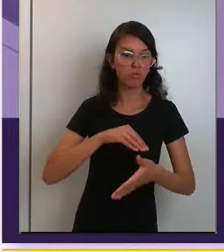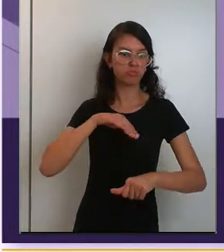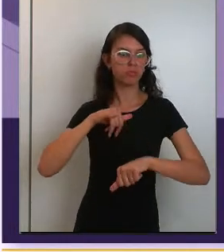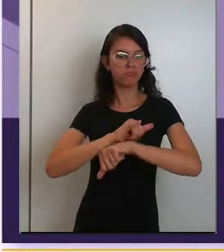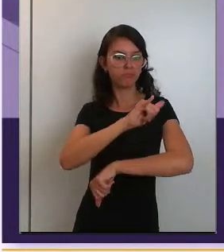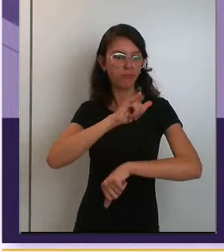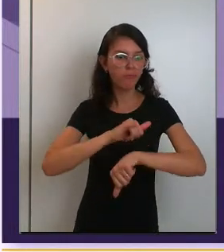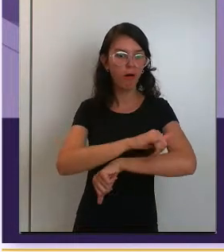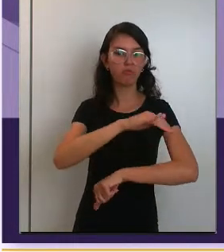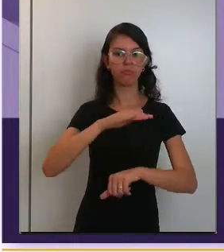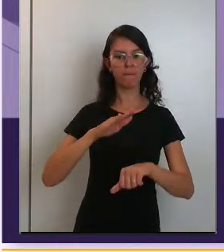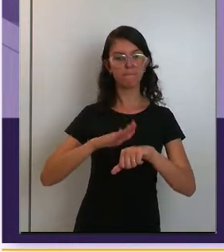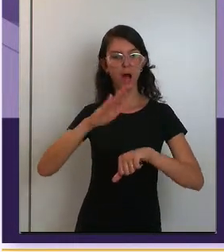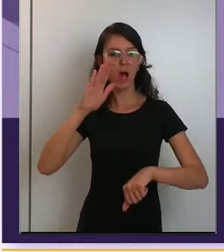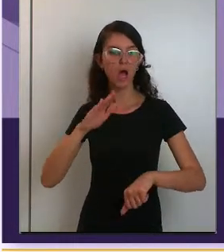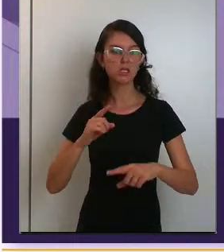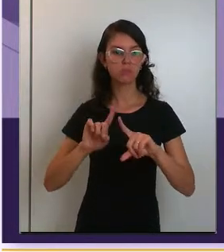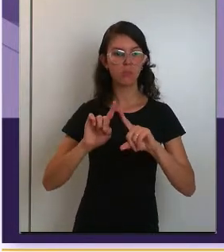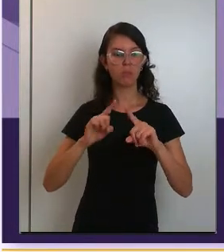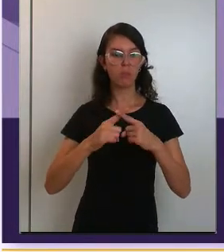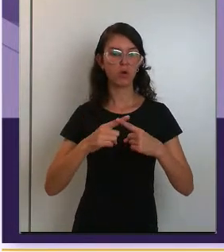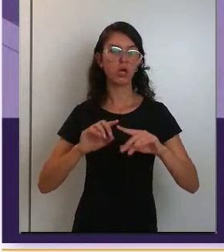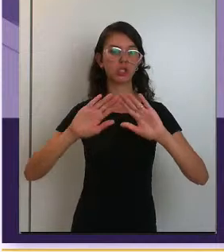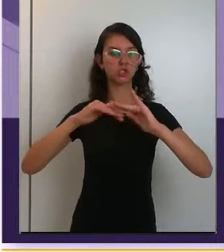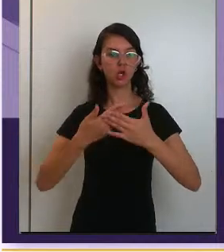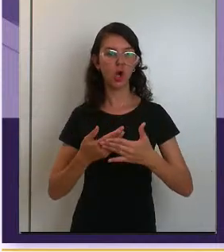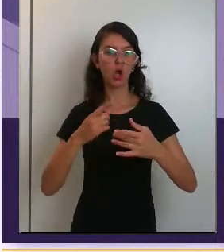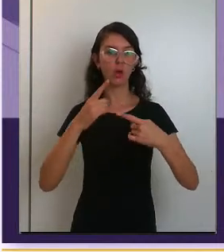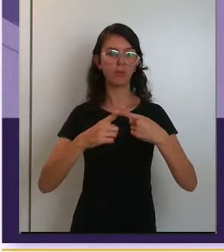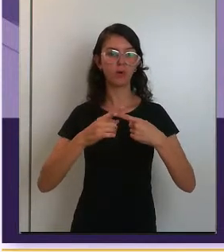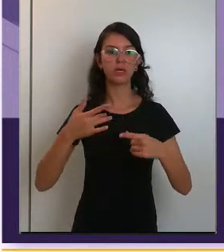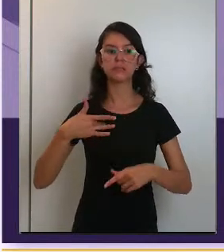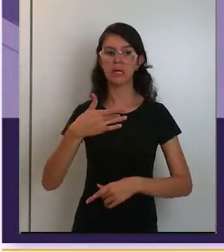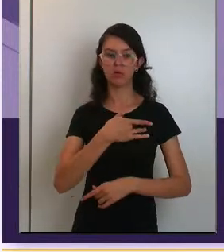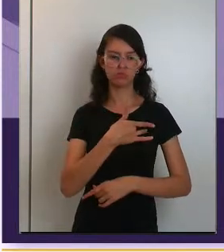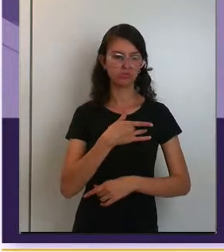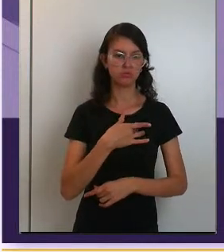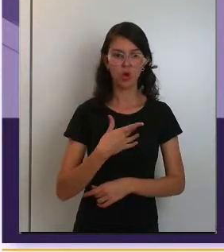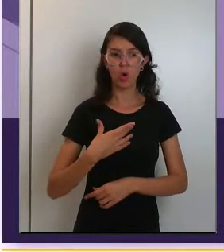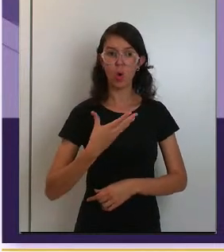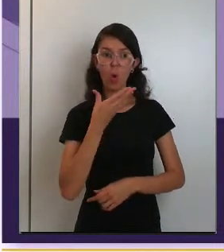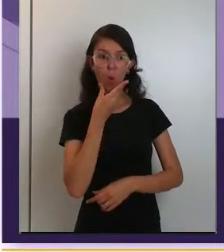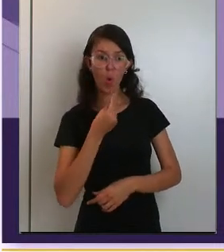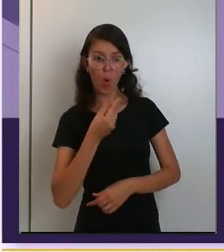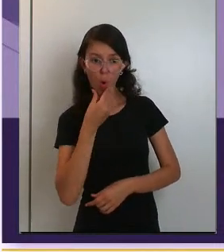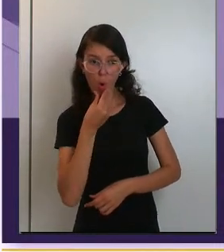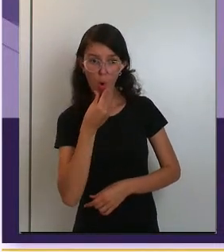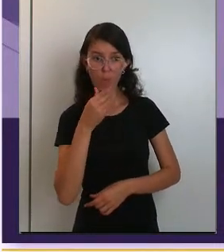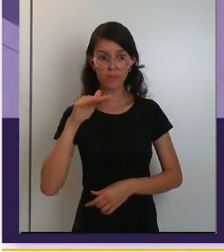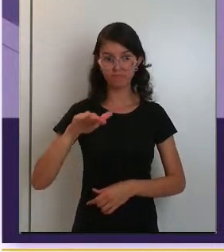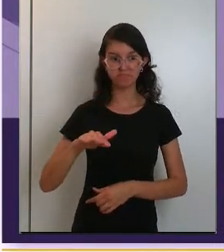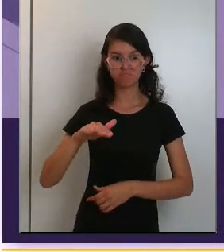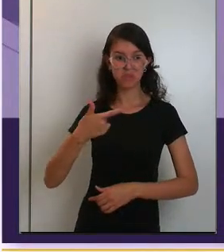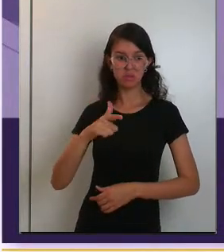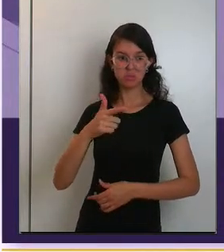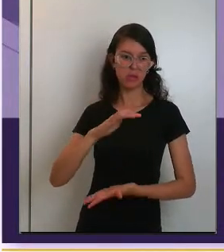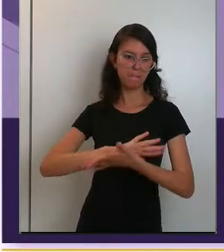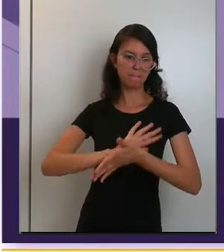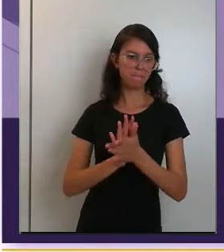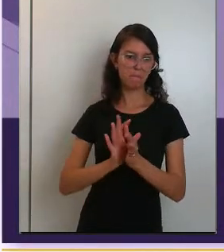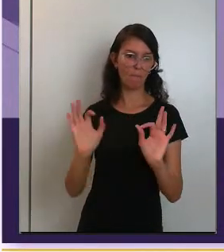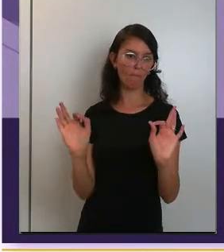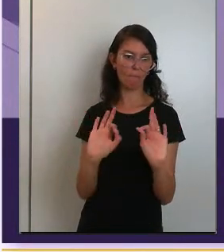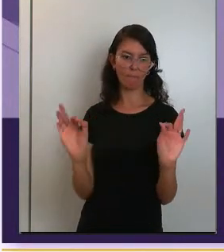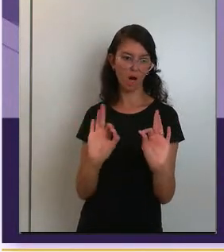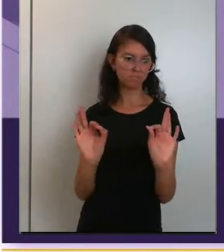por questões de saúde, de escola dos filhos. Mas é engraçado, porque nenhum homem que tem filhos pequenos sofre esse tipo de discriminação, esse